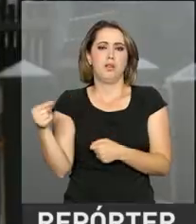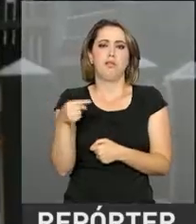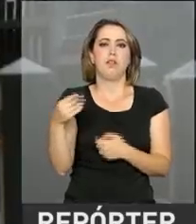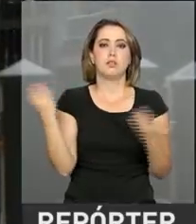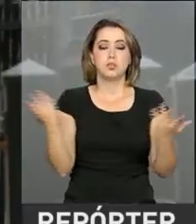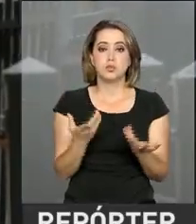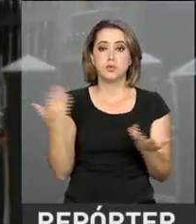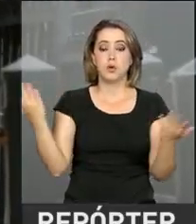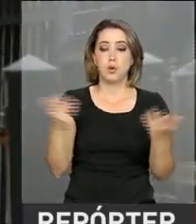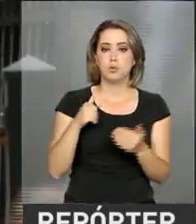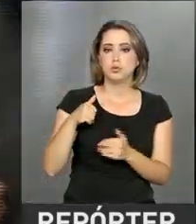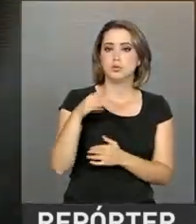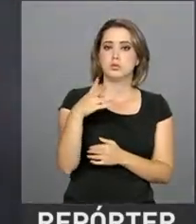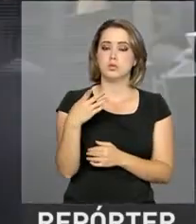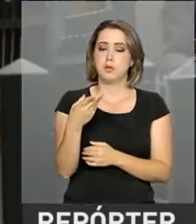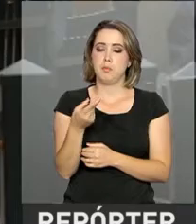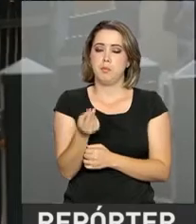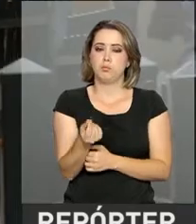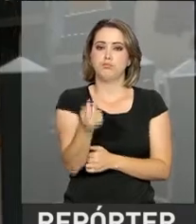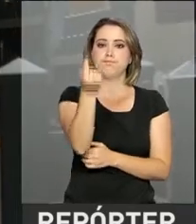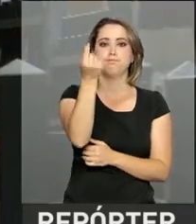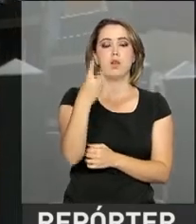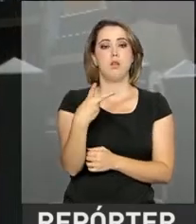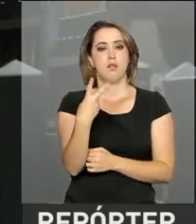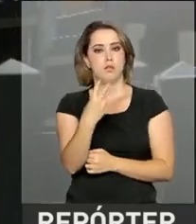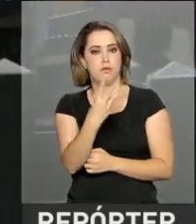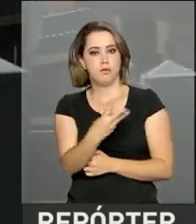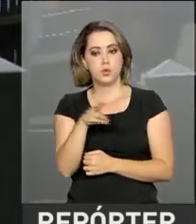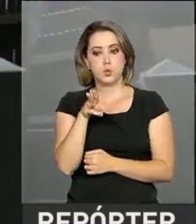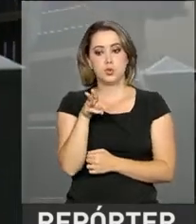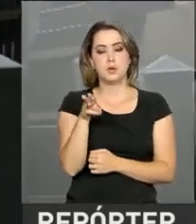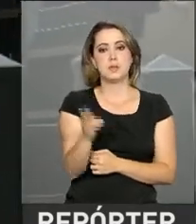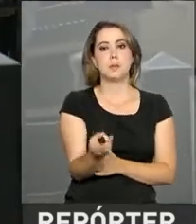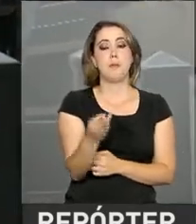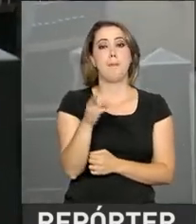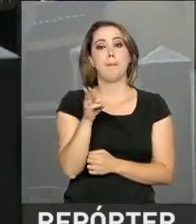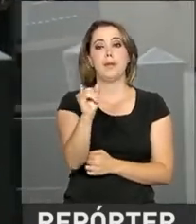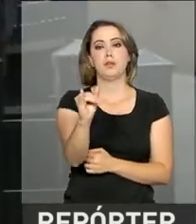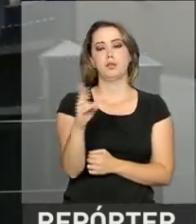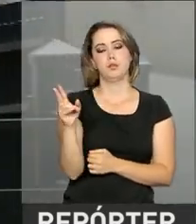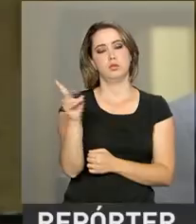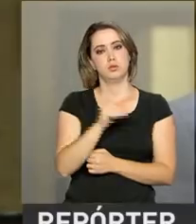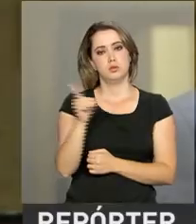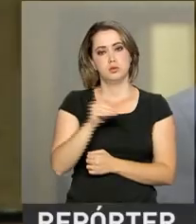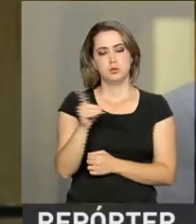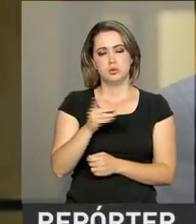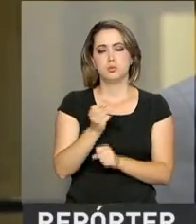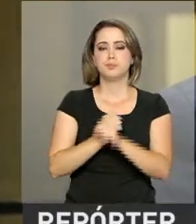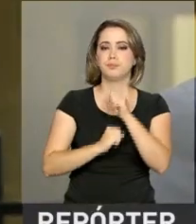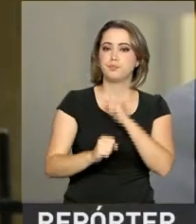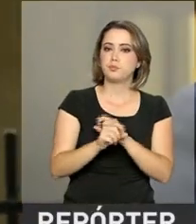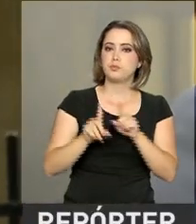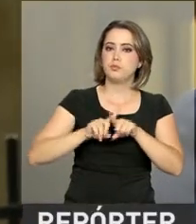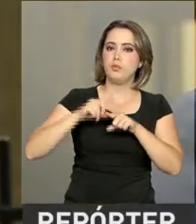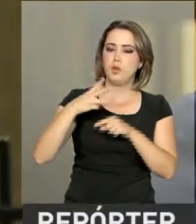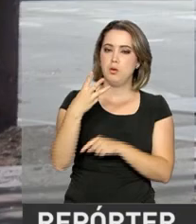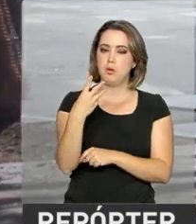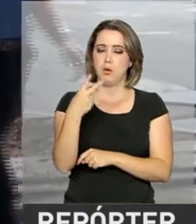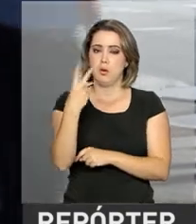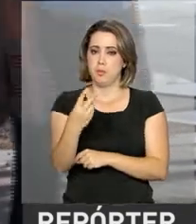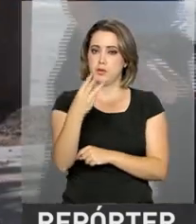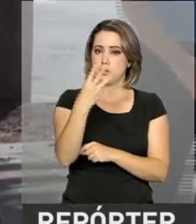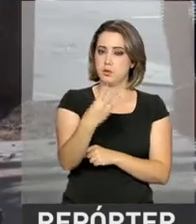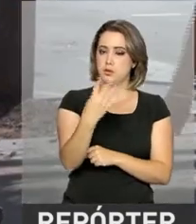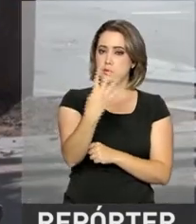Hoje o programa conta com um fundo que cresceu 23 bilhões de dólares em 2015. Mas a partir de 2034,